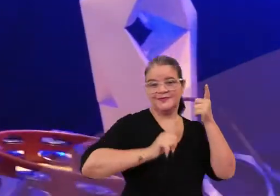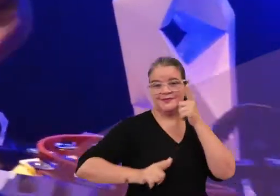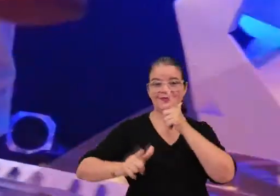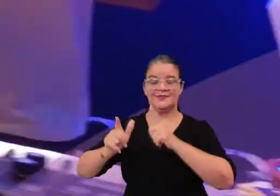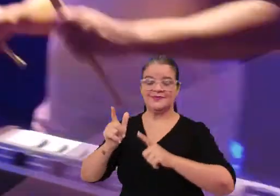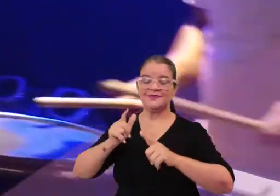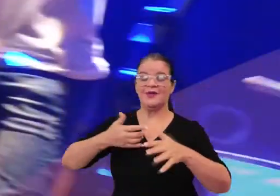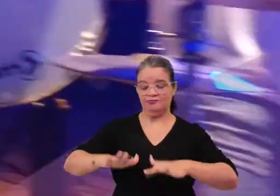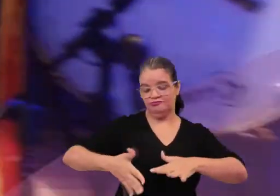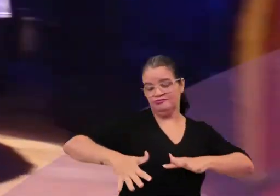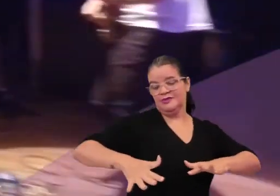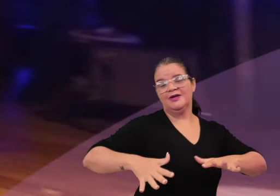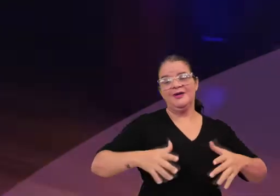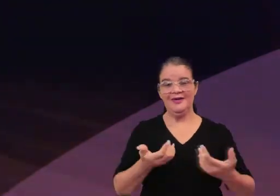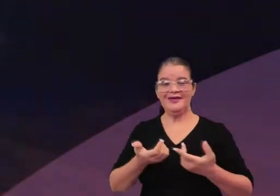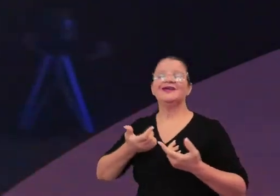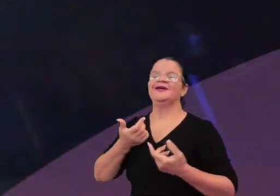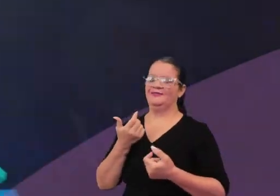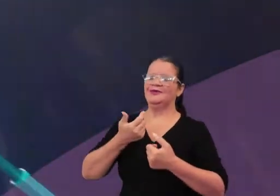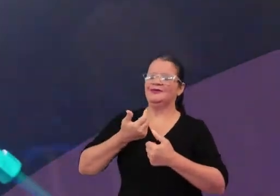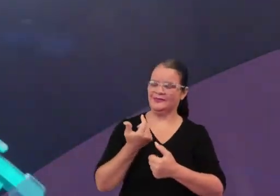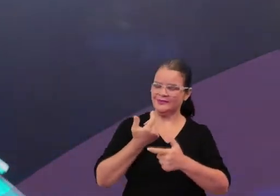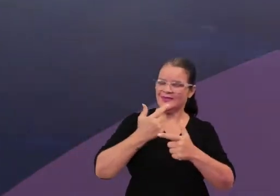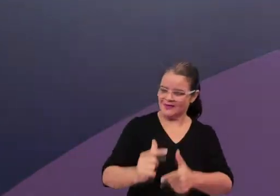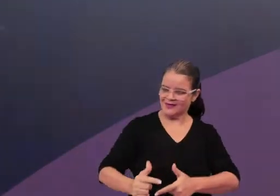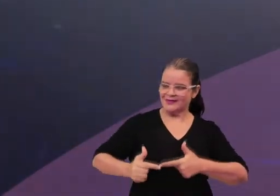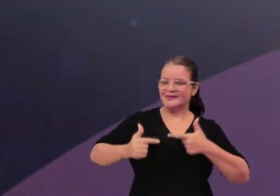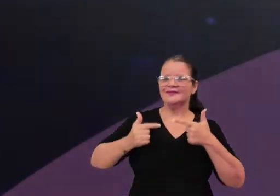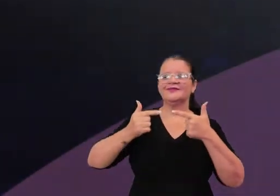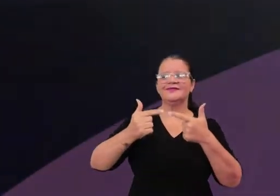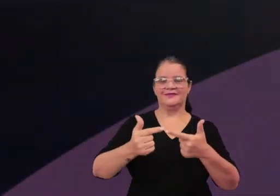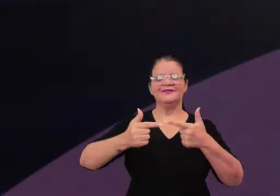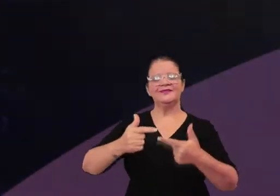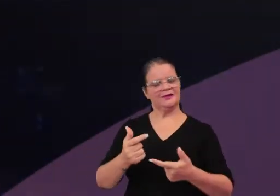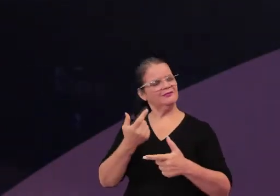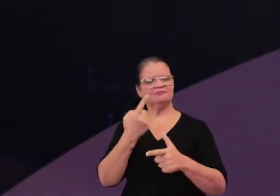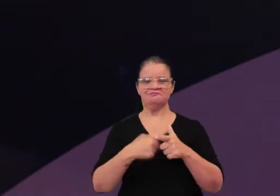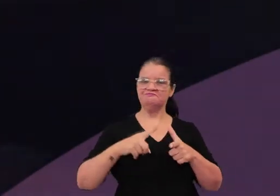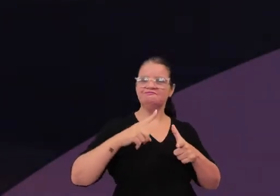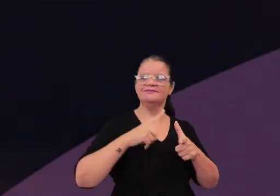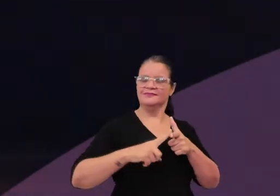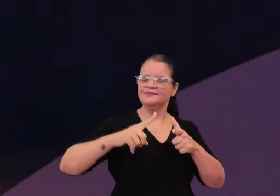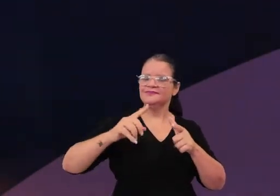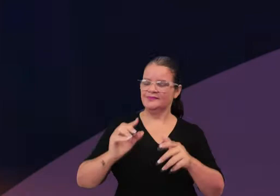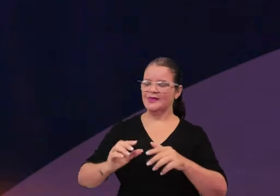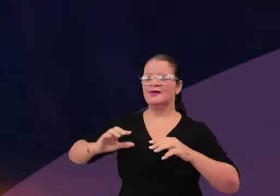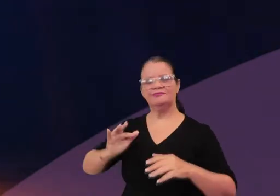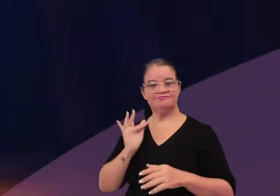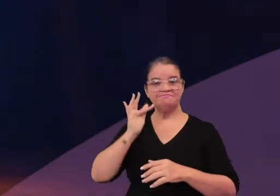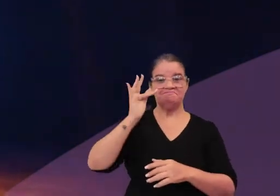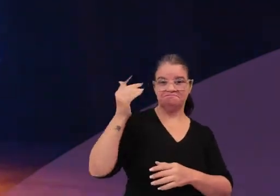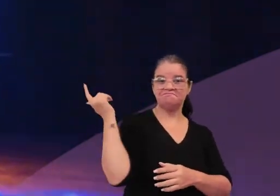horizonte. Tremendo o chão e derrubando ponte, calor e ar baforando